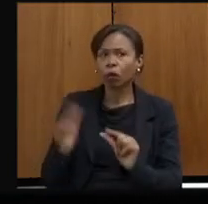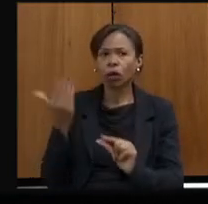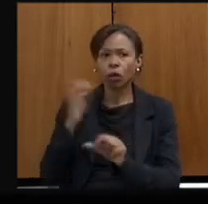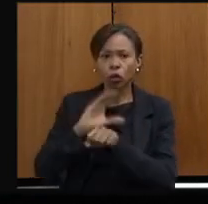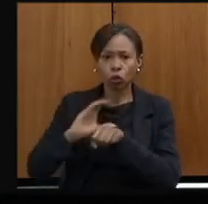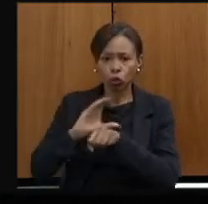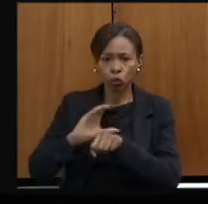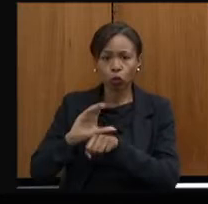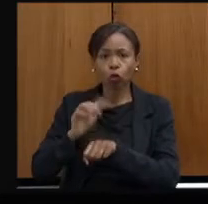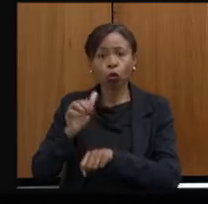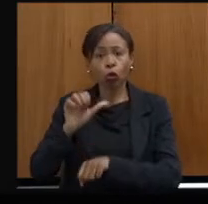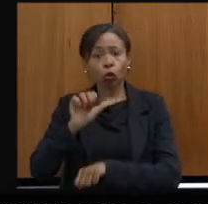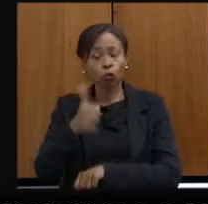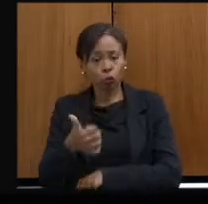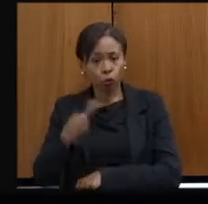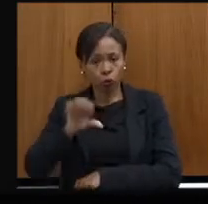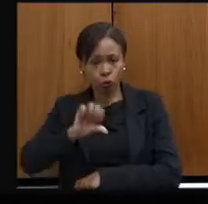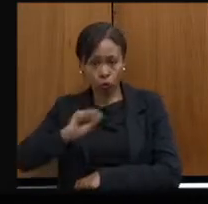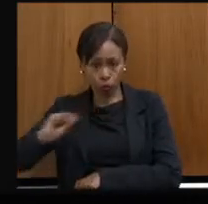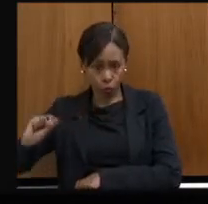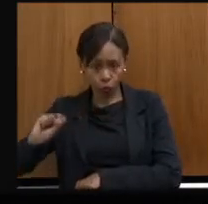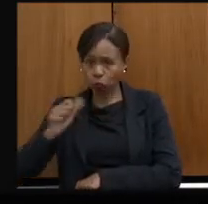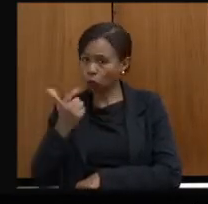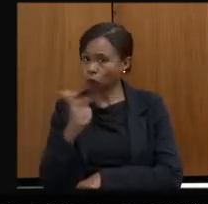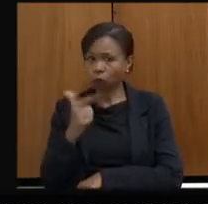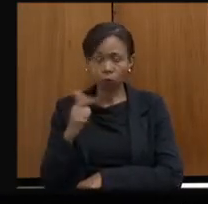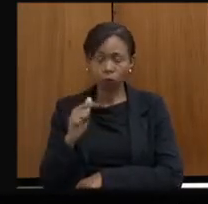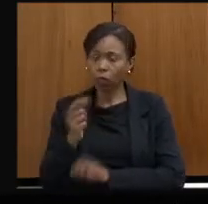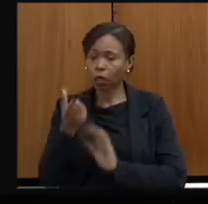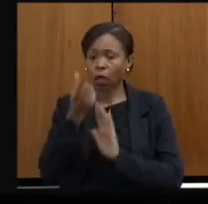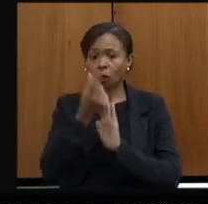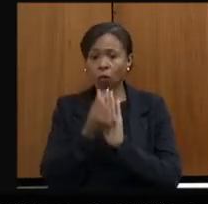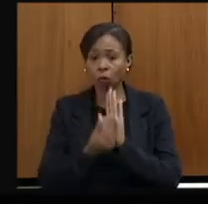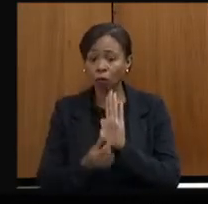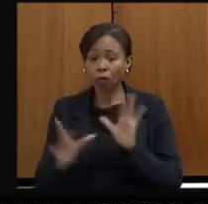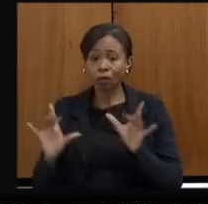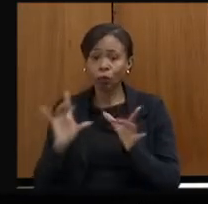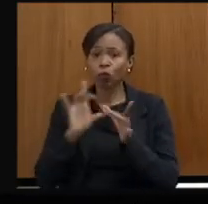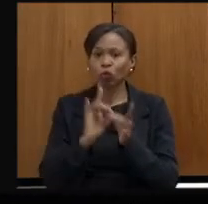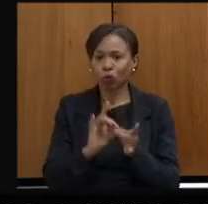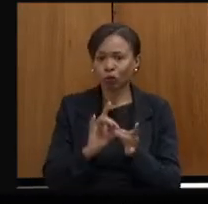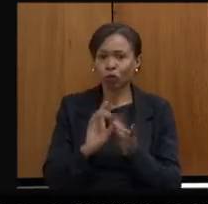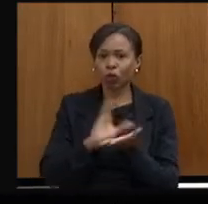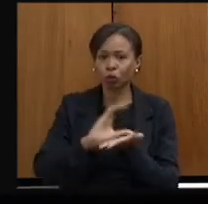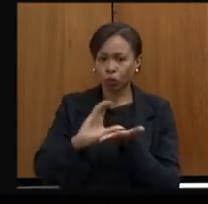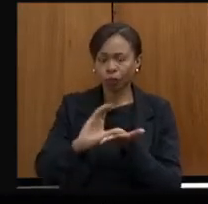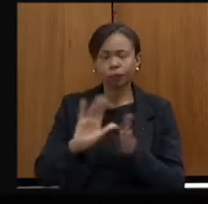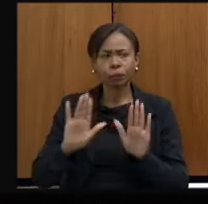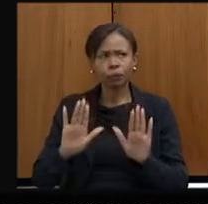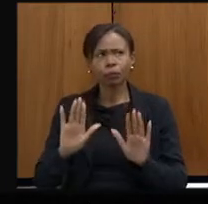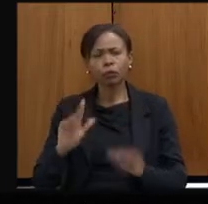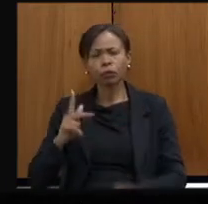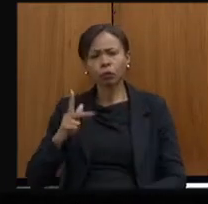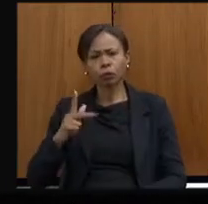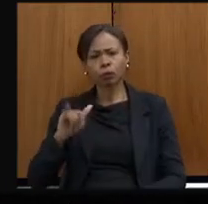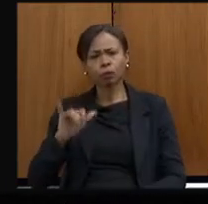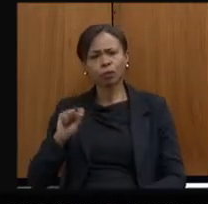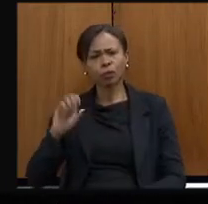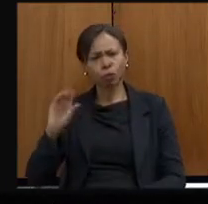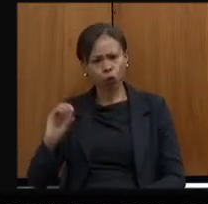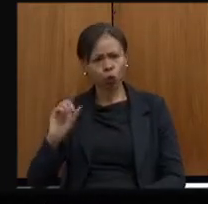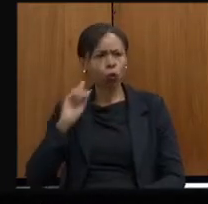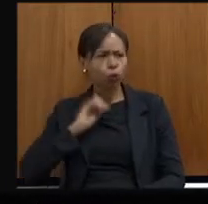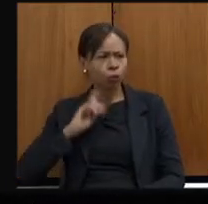não tivemos a vitória da vinculação orçamentária. Então, a questão do piso mineiro, por exemplo,